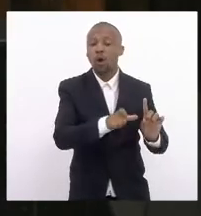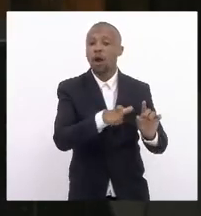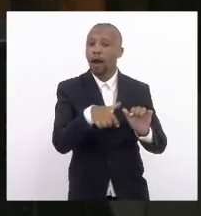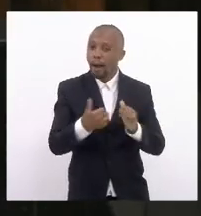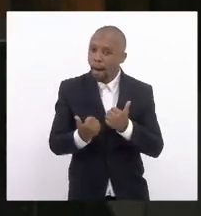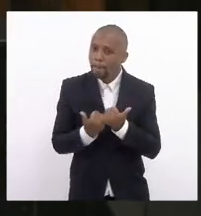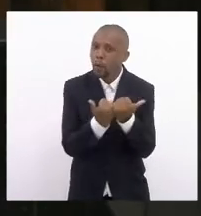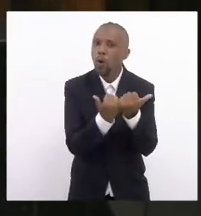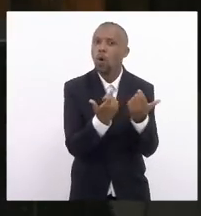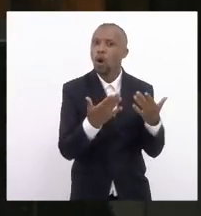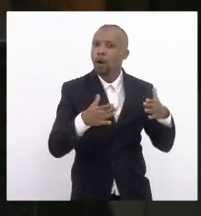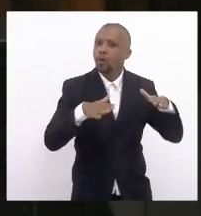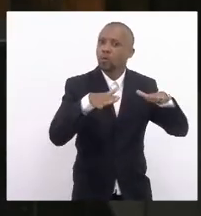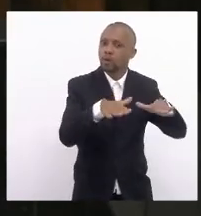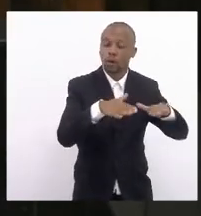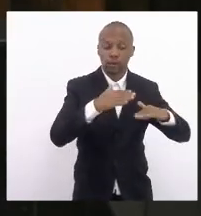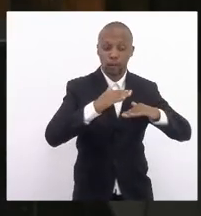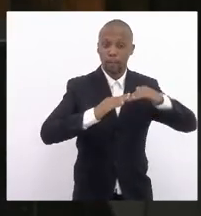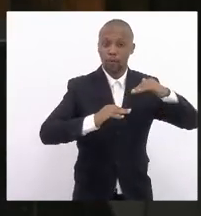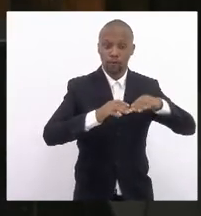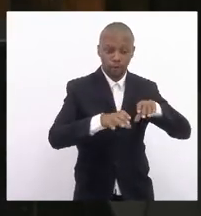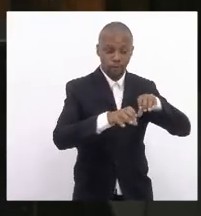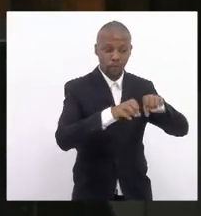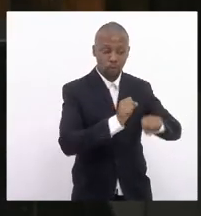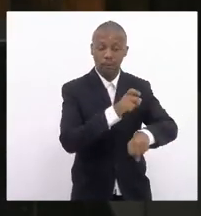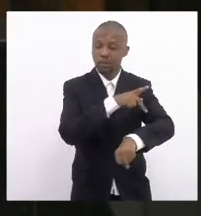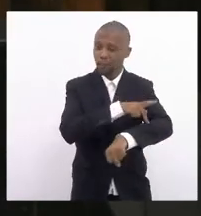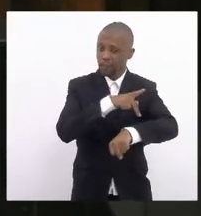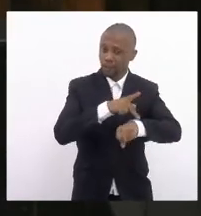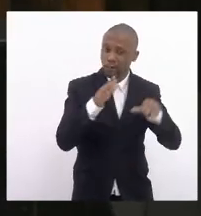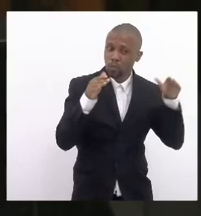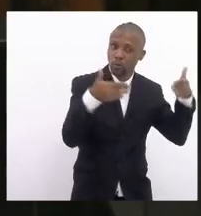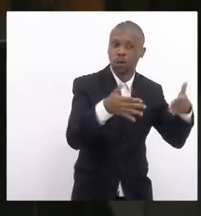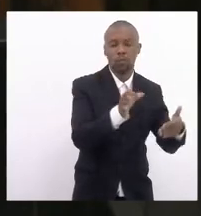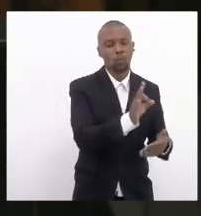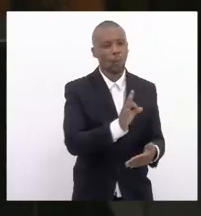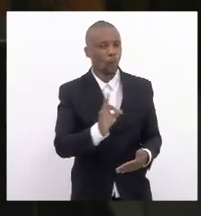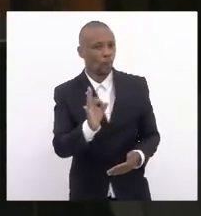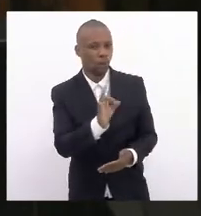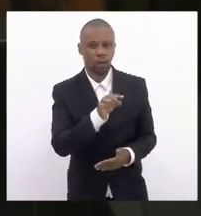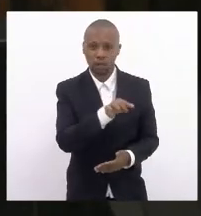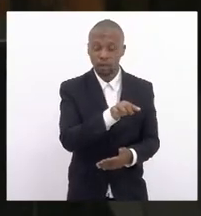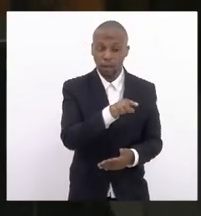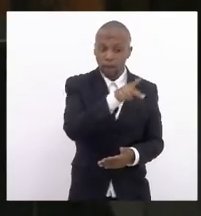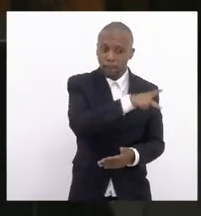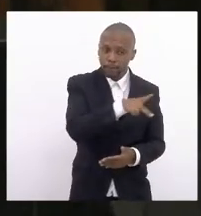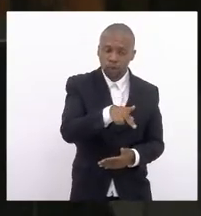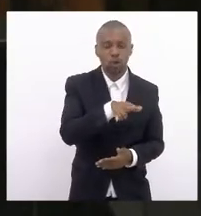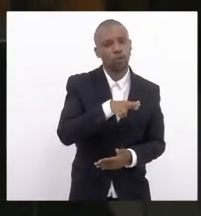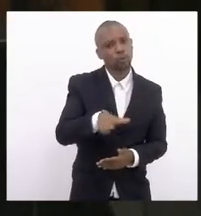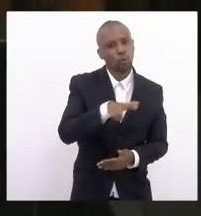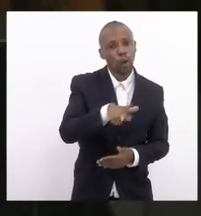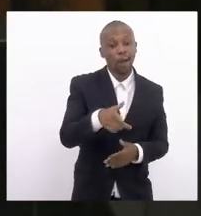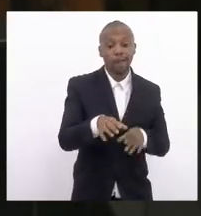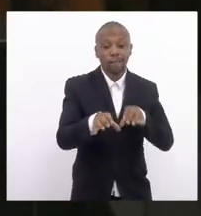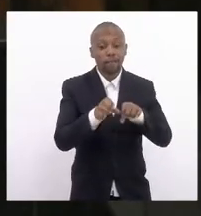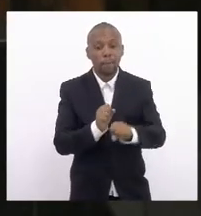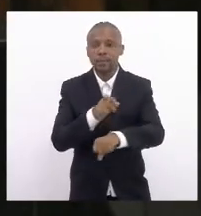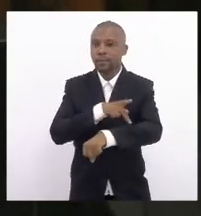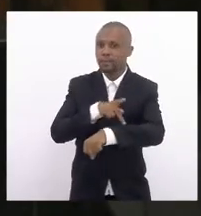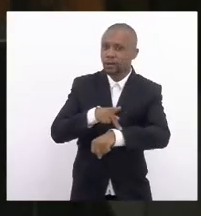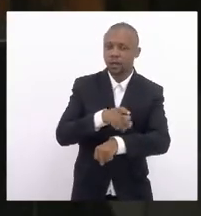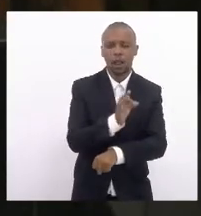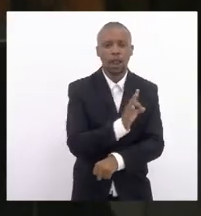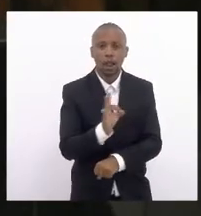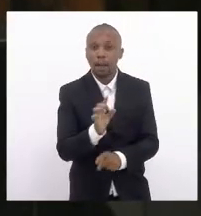inclusão. Esse profissional não tem formação pedagógica, esse profissional não é professor, esse profissional não tem formação em pedagogia, mas ele